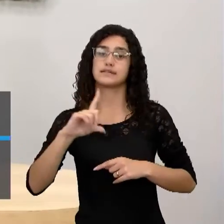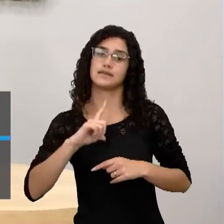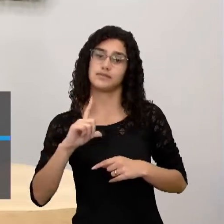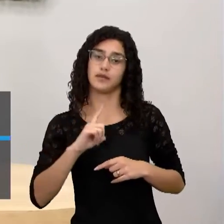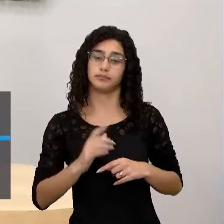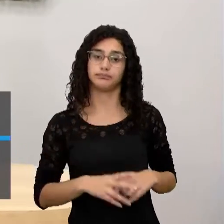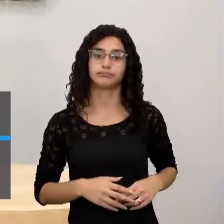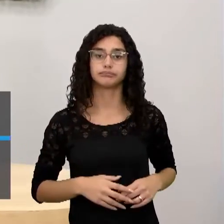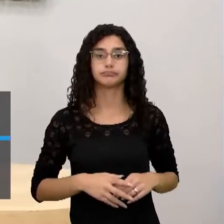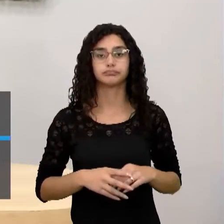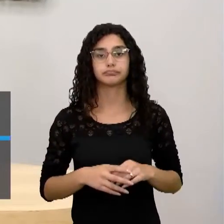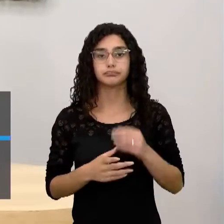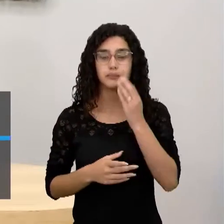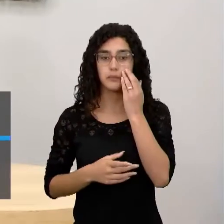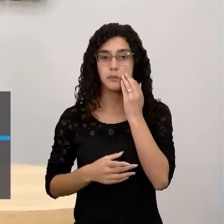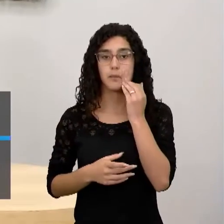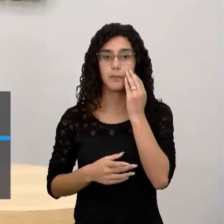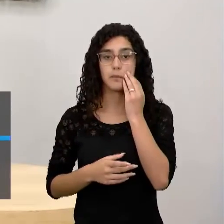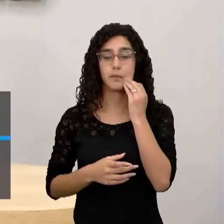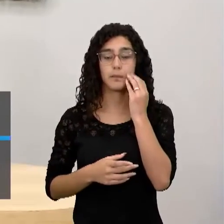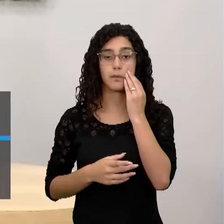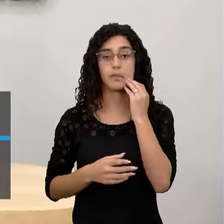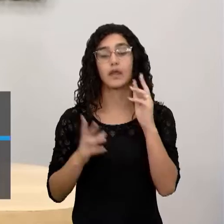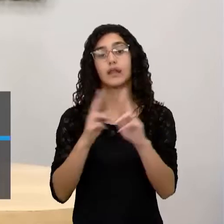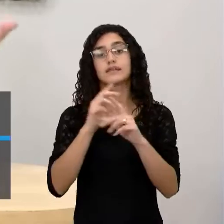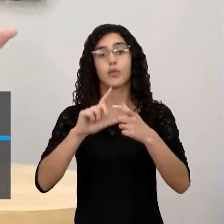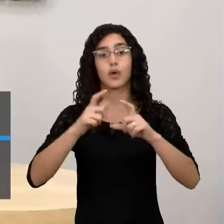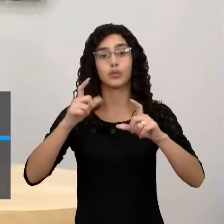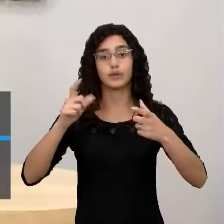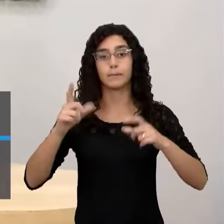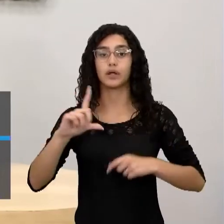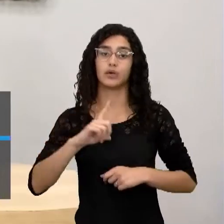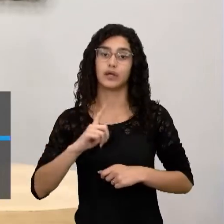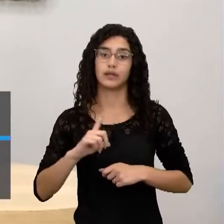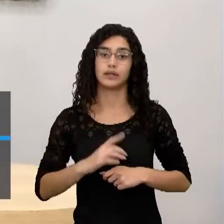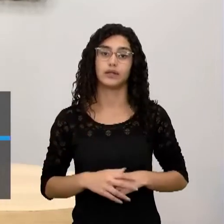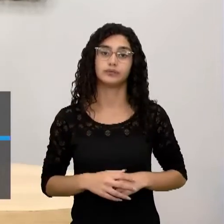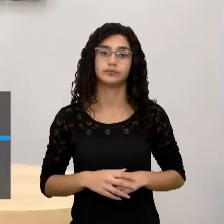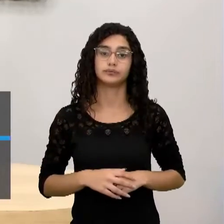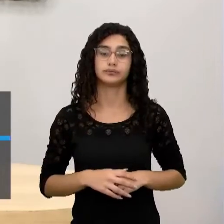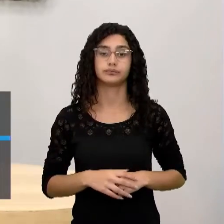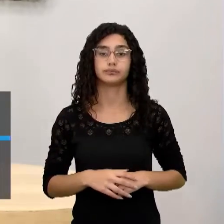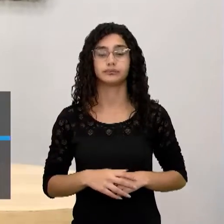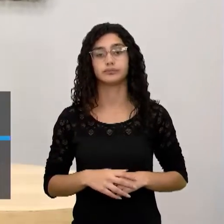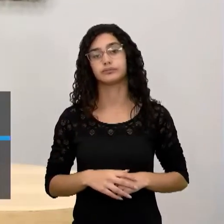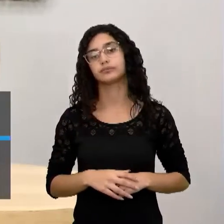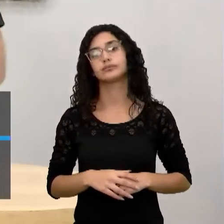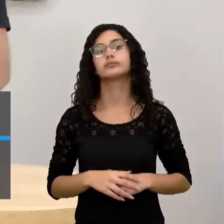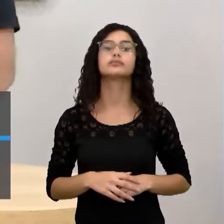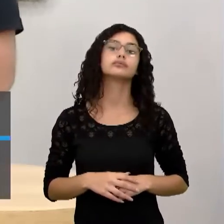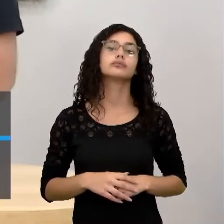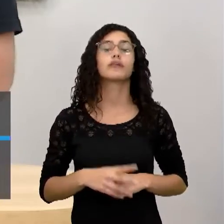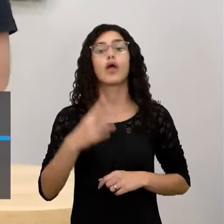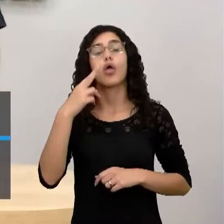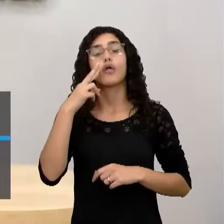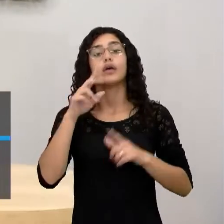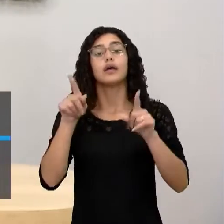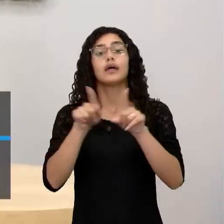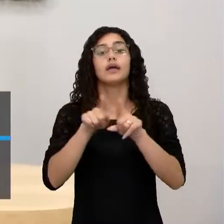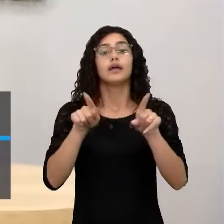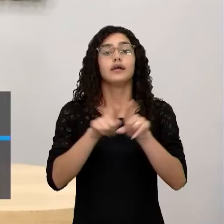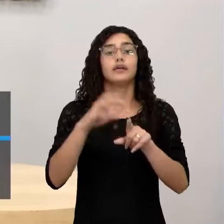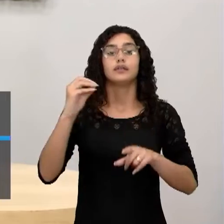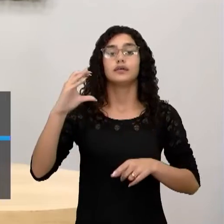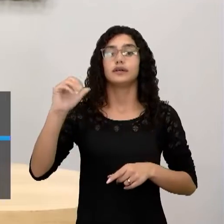continentes, né, entre a Ásia e a Oceania de tamanho, né? Então, veja a proporção de um para o outro, né? Vamos lá para a